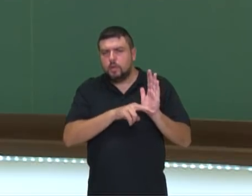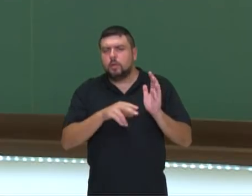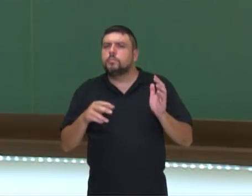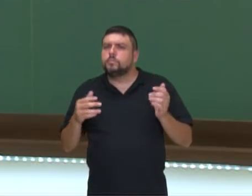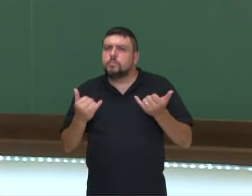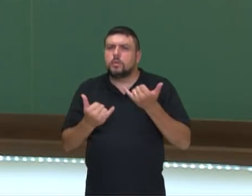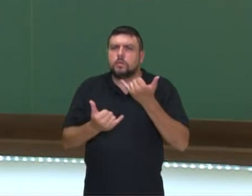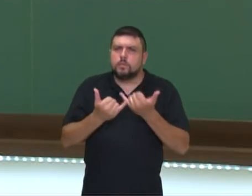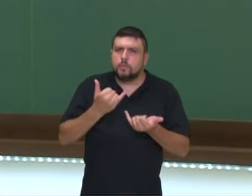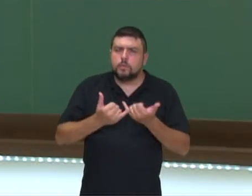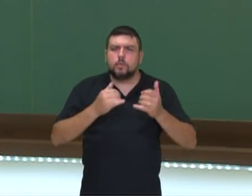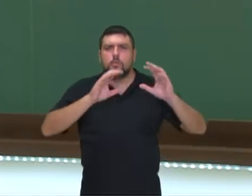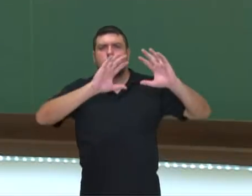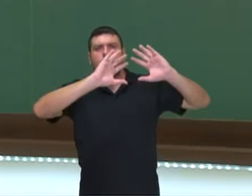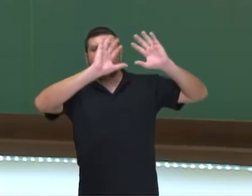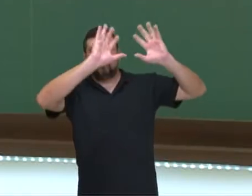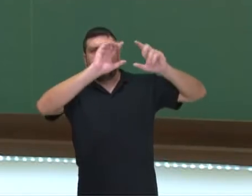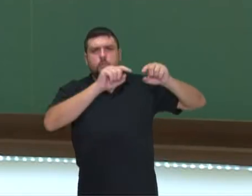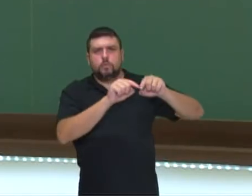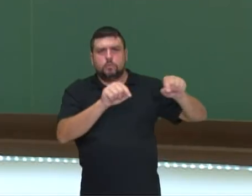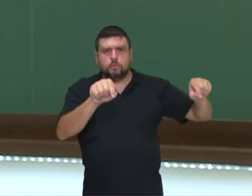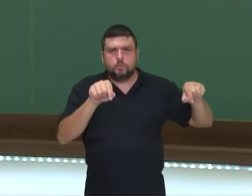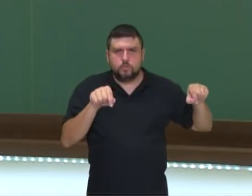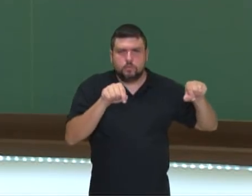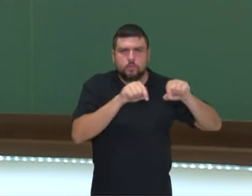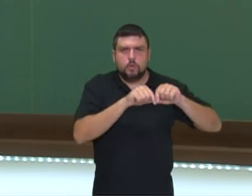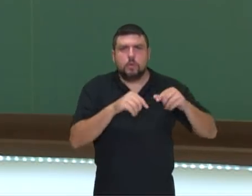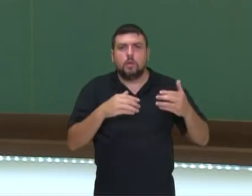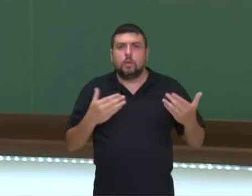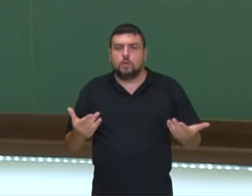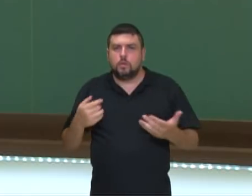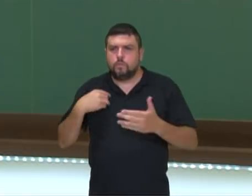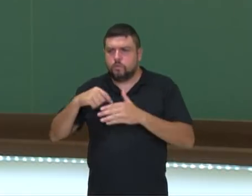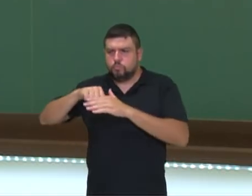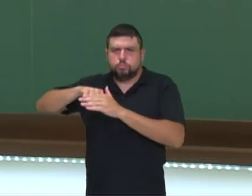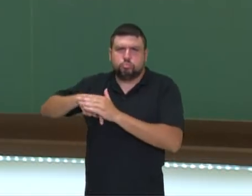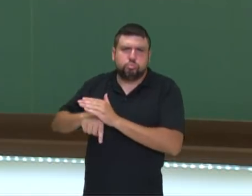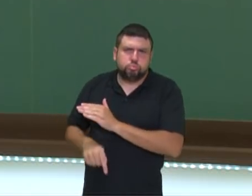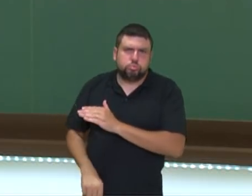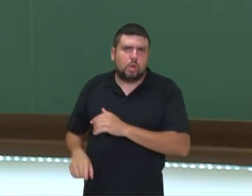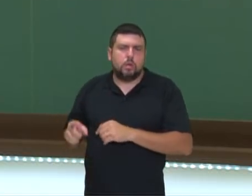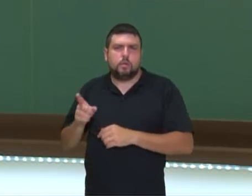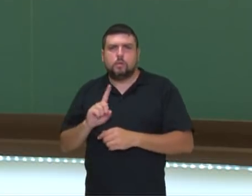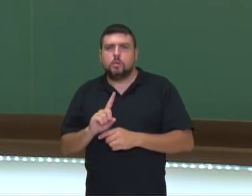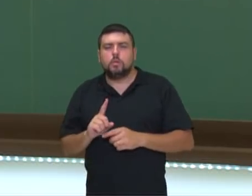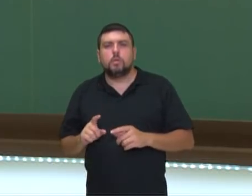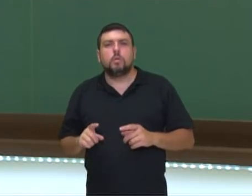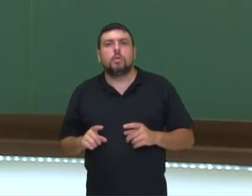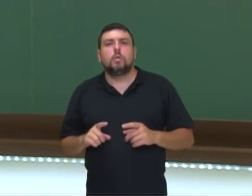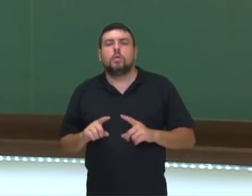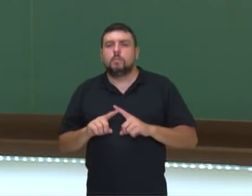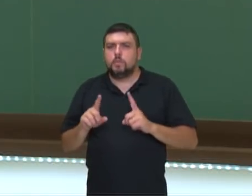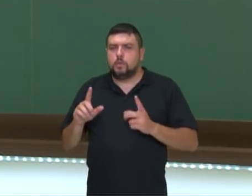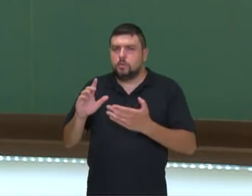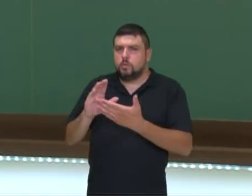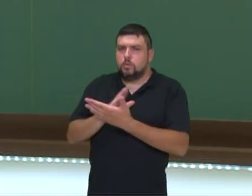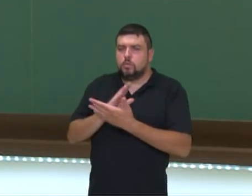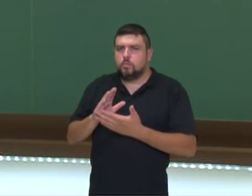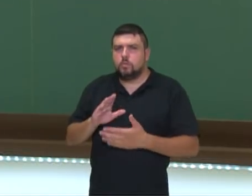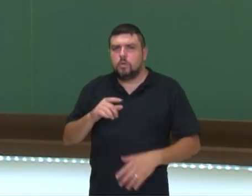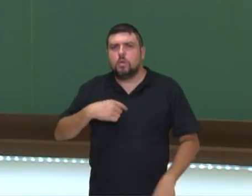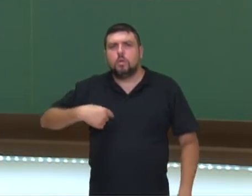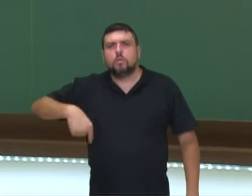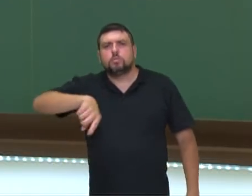ao vôlei de quadro, então não vou me aprofundar muito, porque muitas regras a gente já conhece, mas vamos a algumas que são um